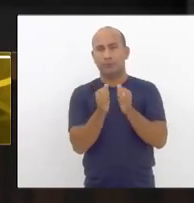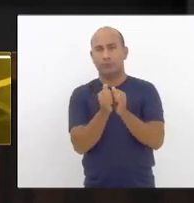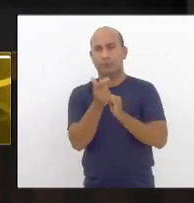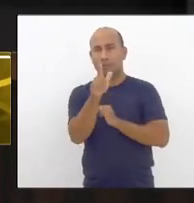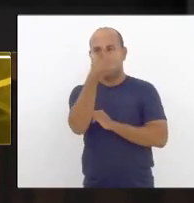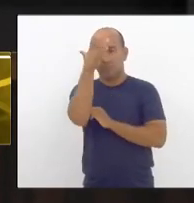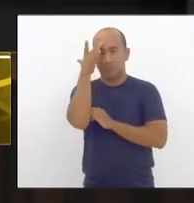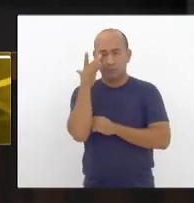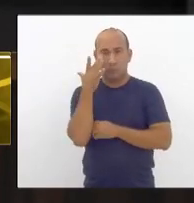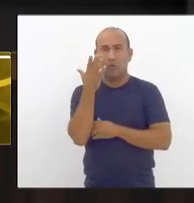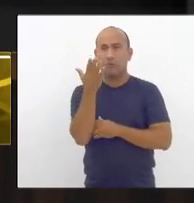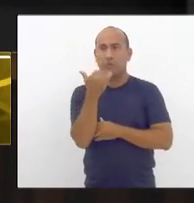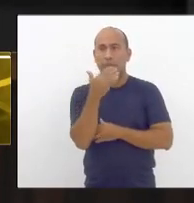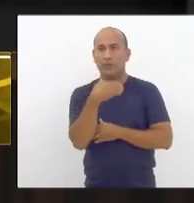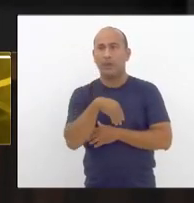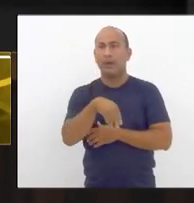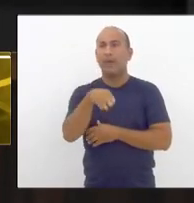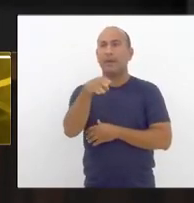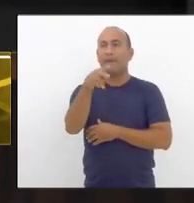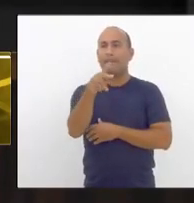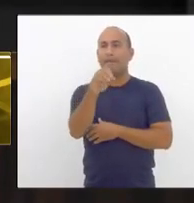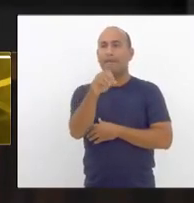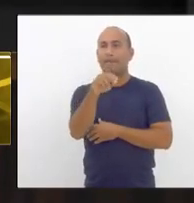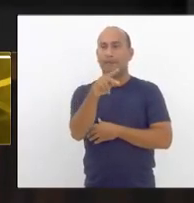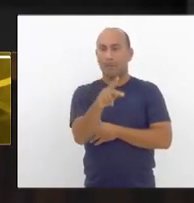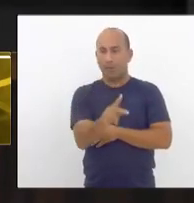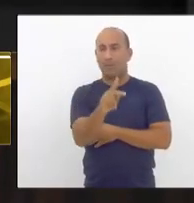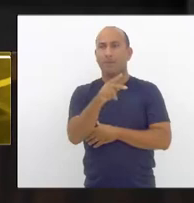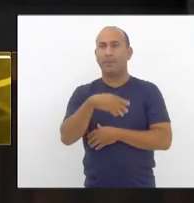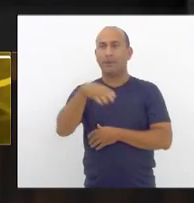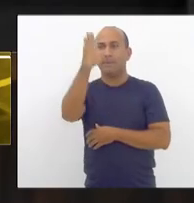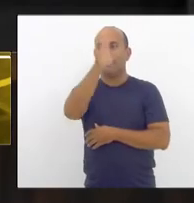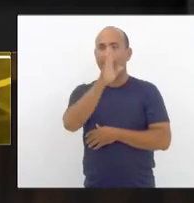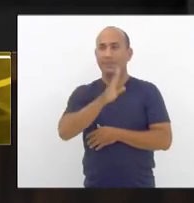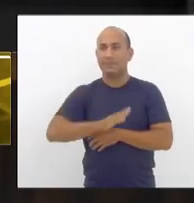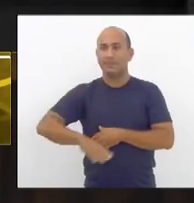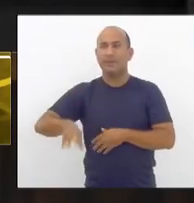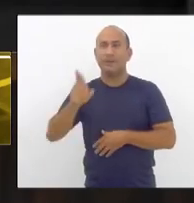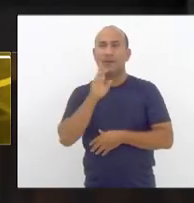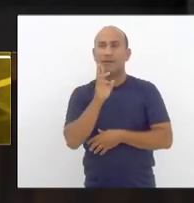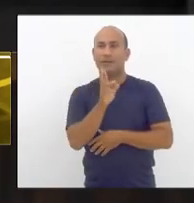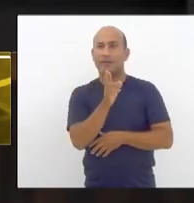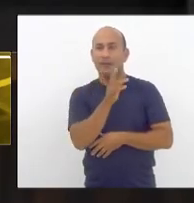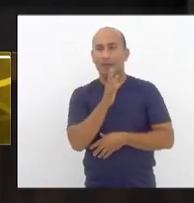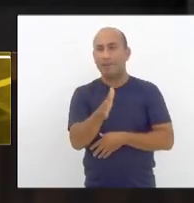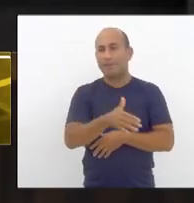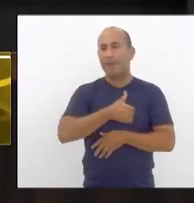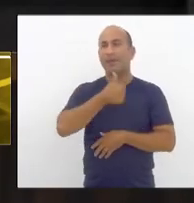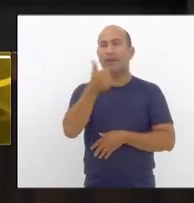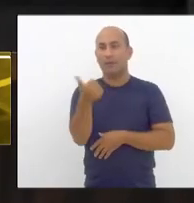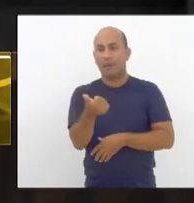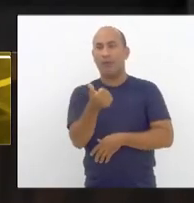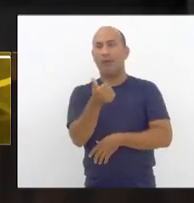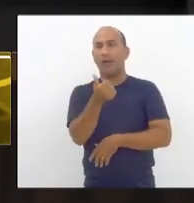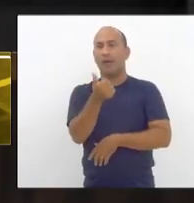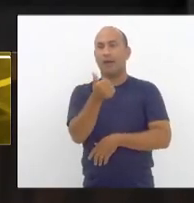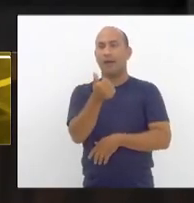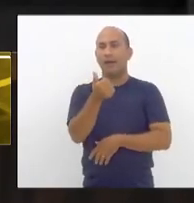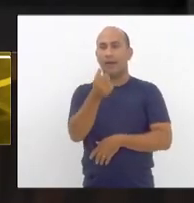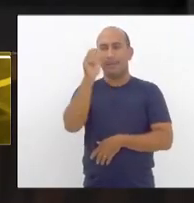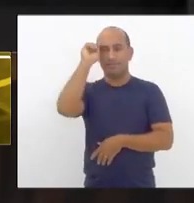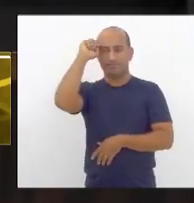Iaiá comidaria pop brasileiro restaurante focado nas melhores tradições afro-brasileiras